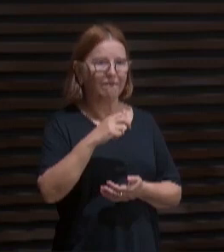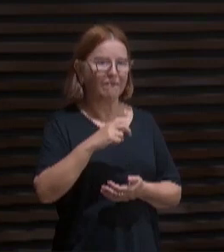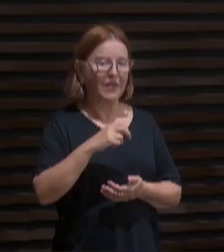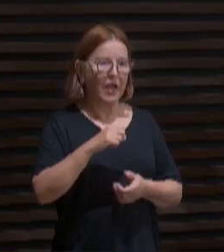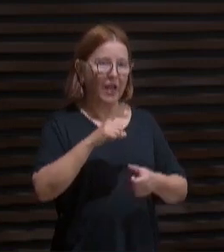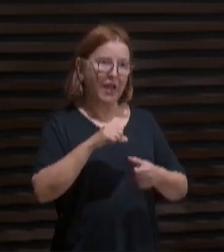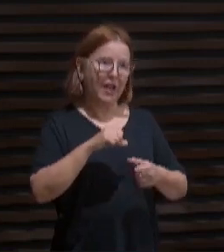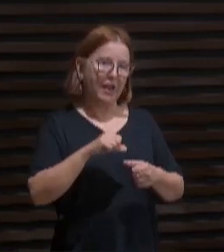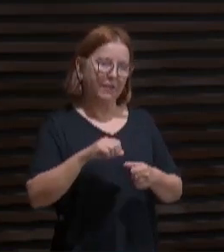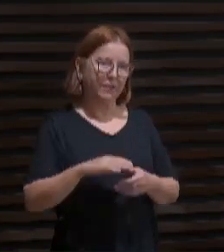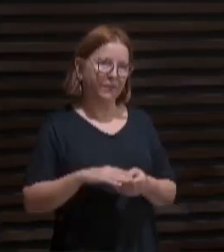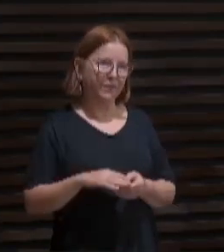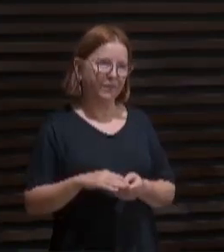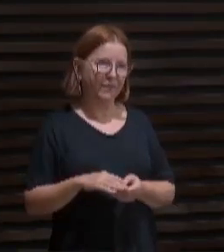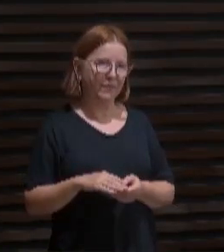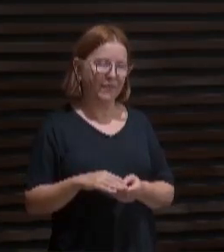Se conseguir